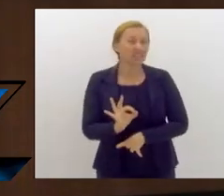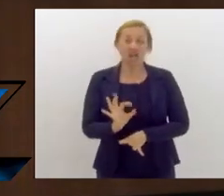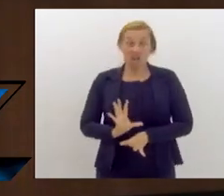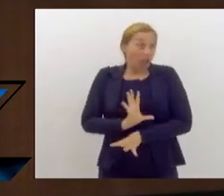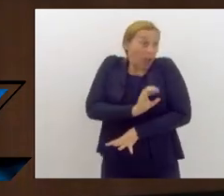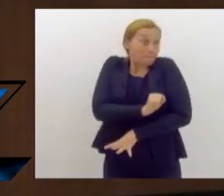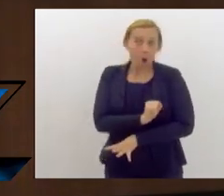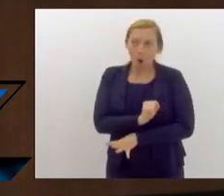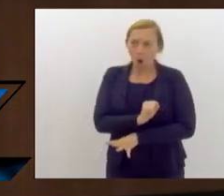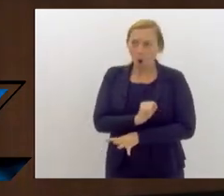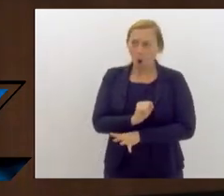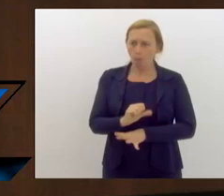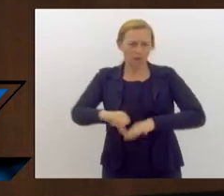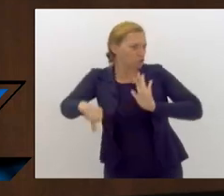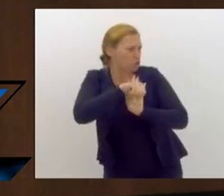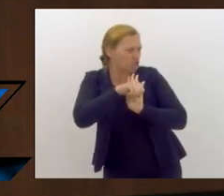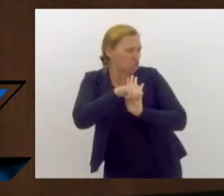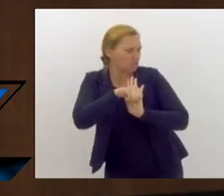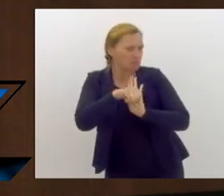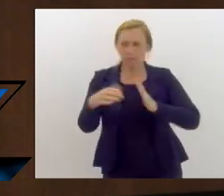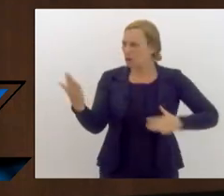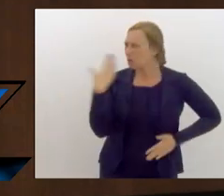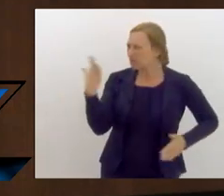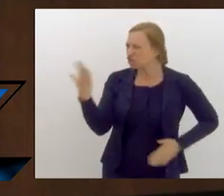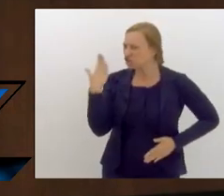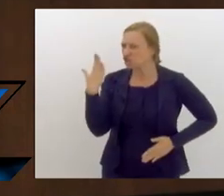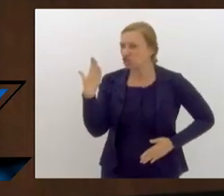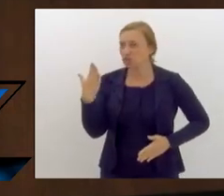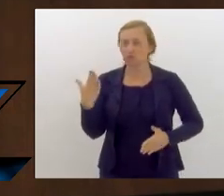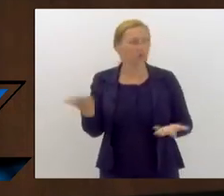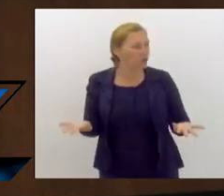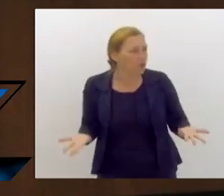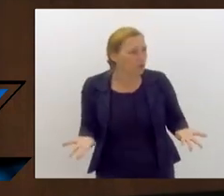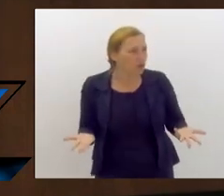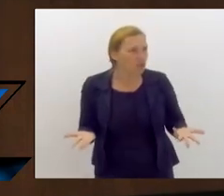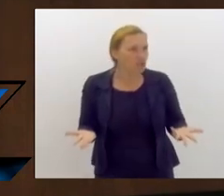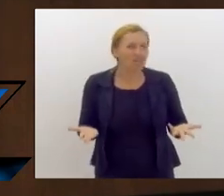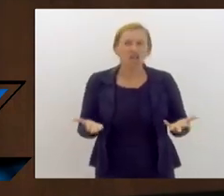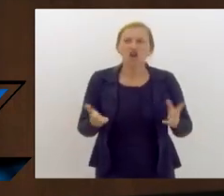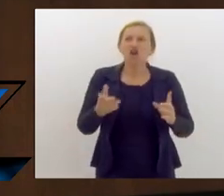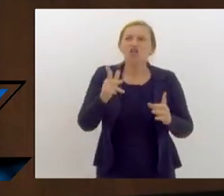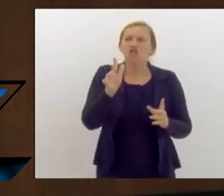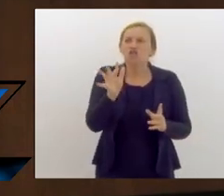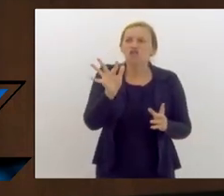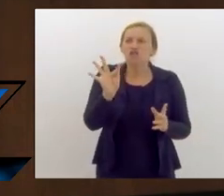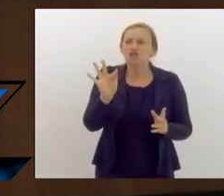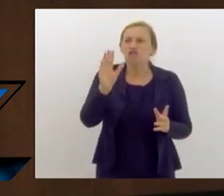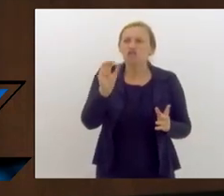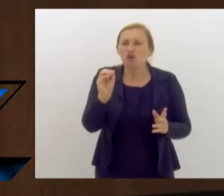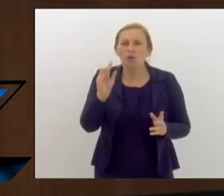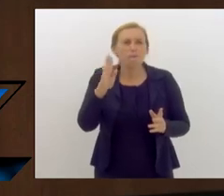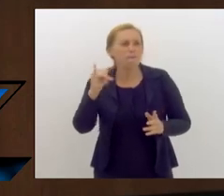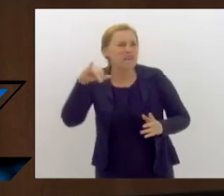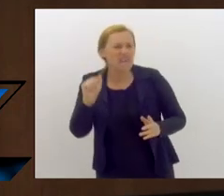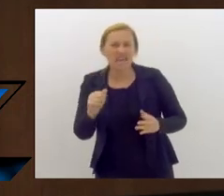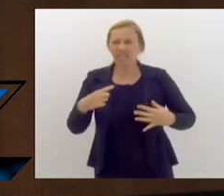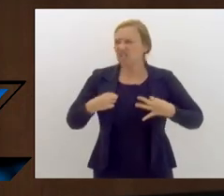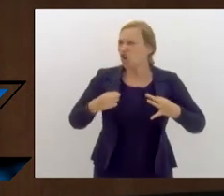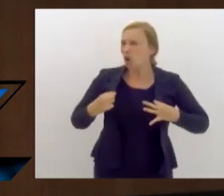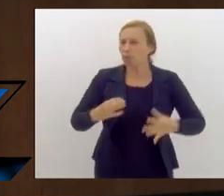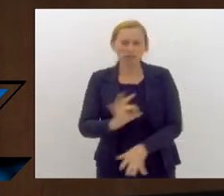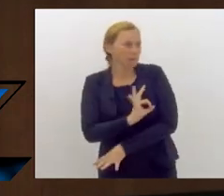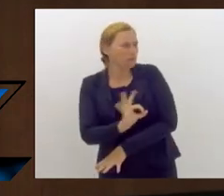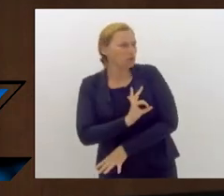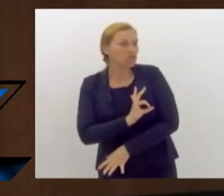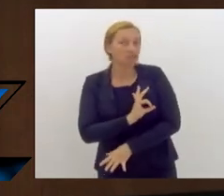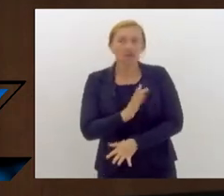é esse pelo crime pelo tráfico pela bandidagem é bandidolatria que fobia é essa da Farda que angústia que